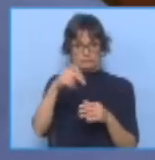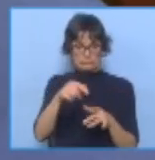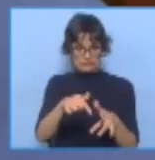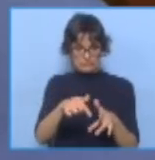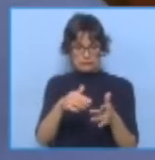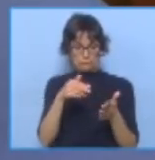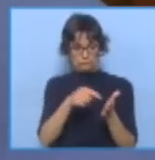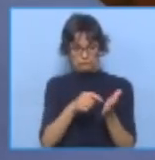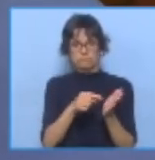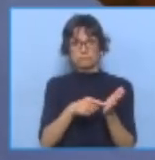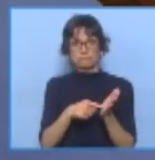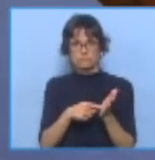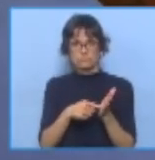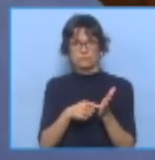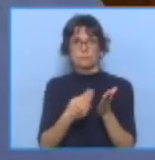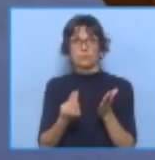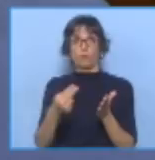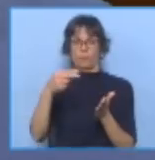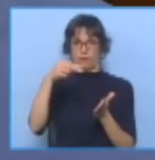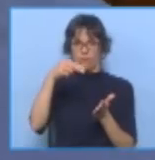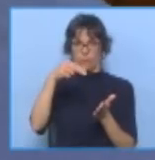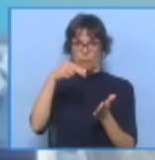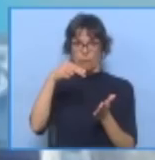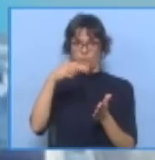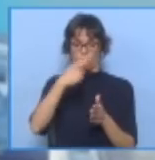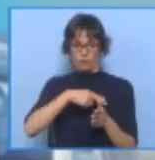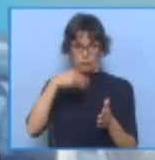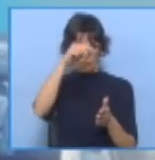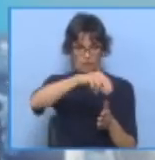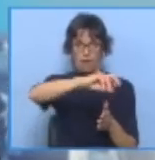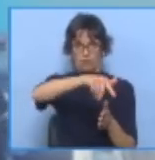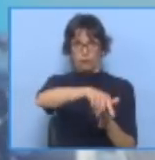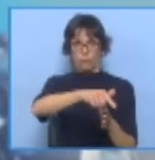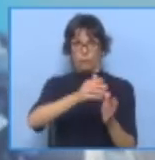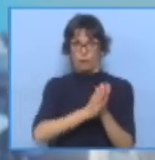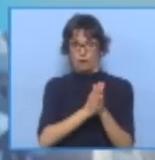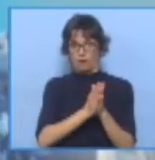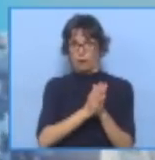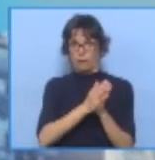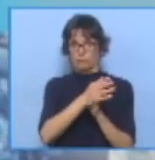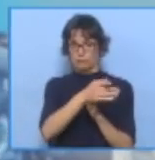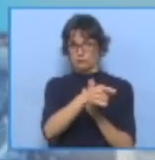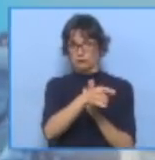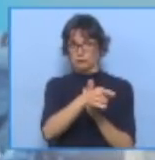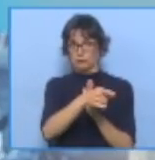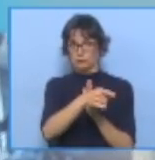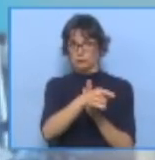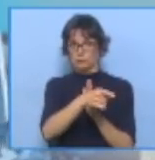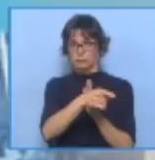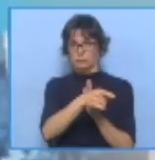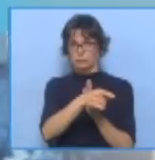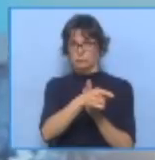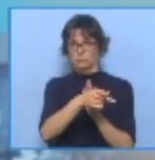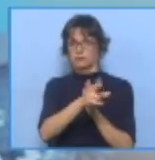a presença do cristianismo nos lugares santos tem também ela